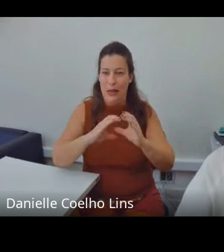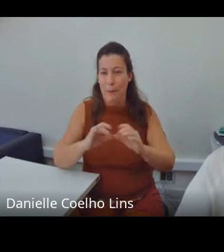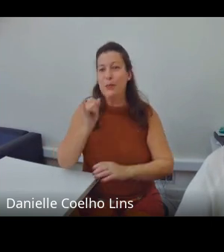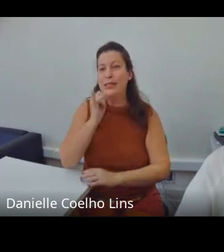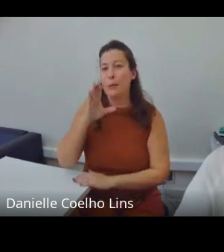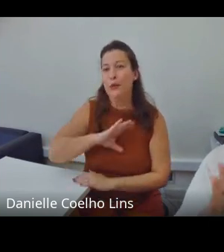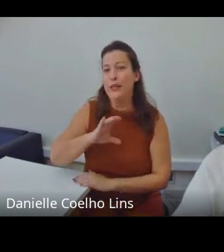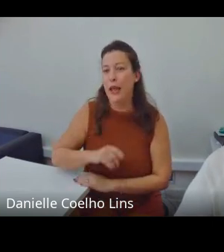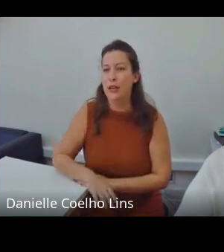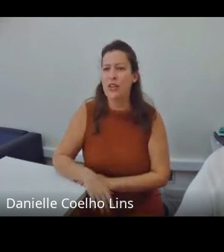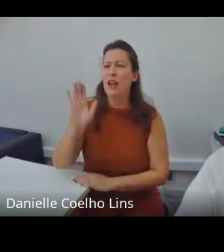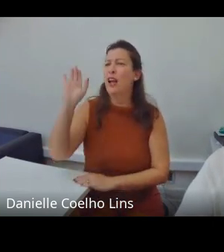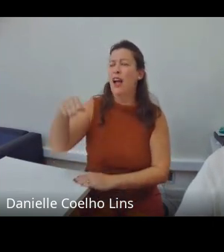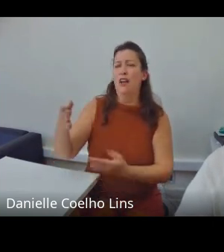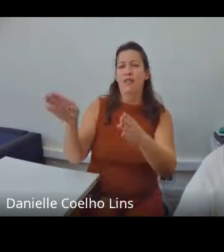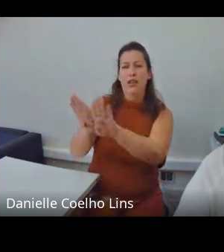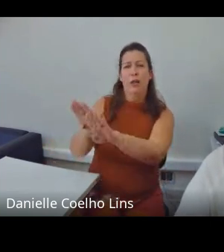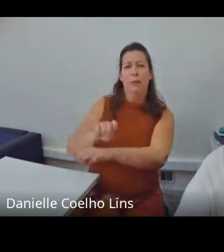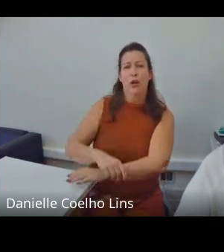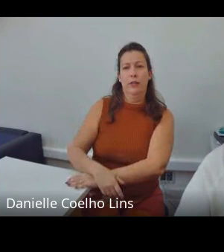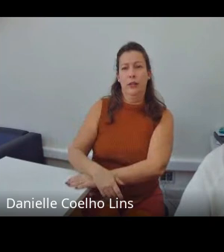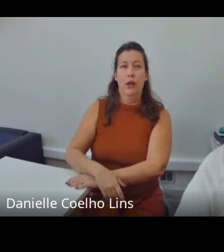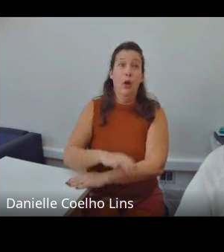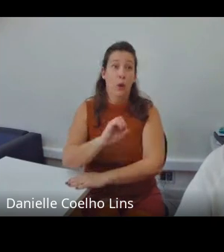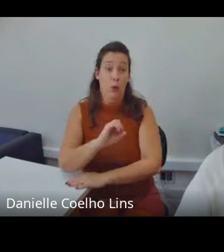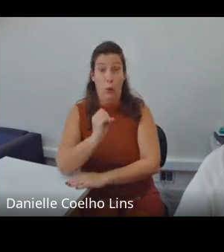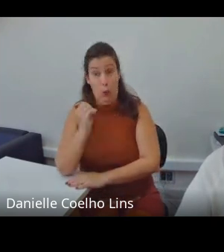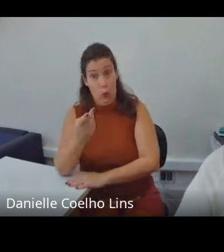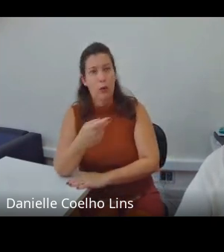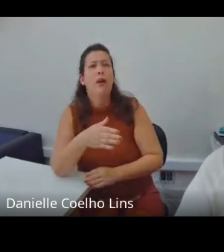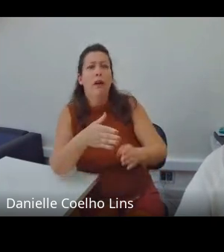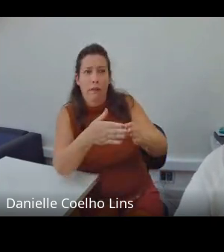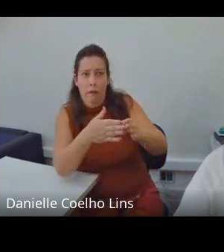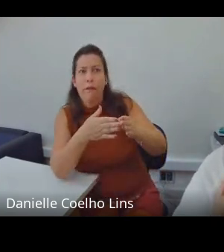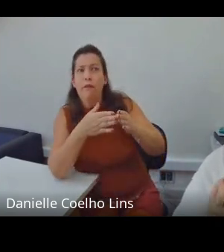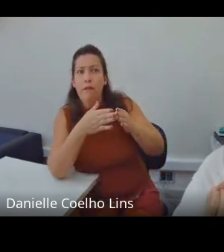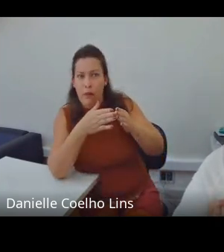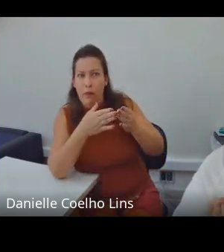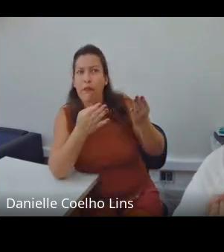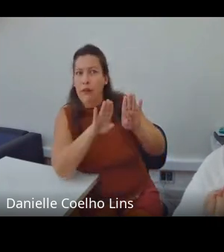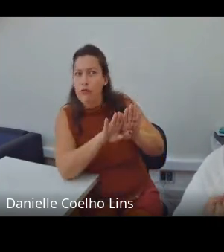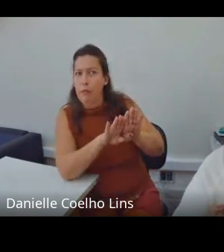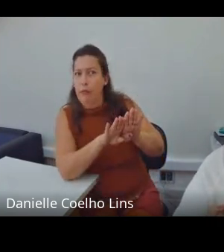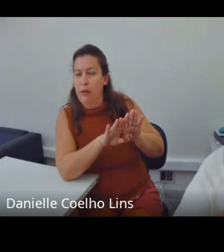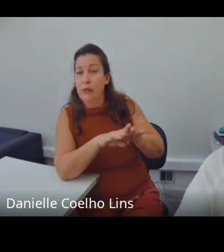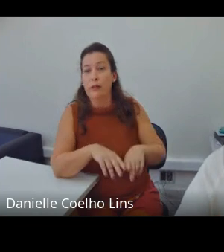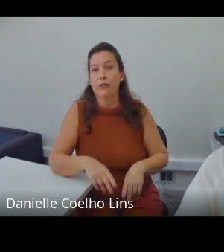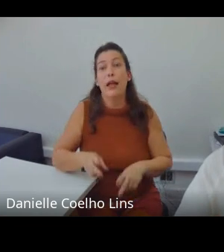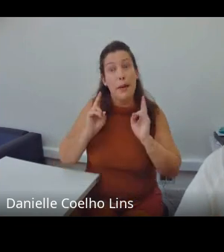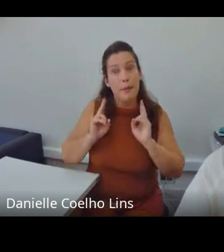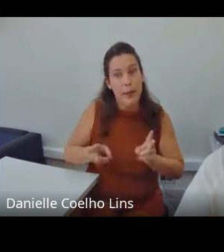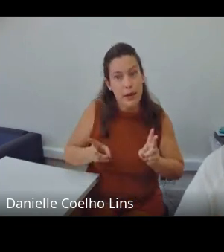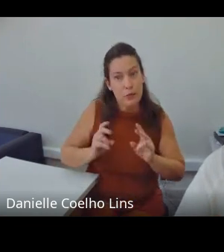eu digo, fecha a porta, e eu digo, fecha a porta para mim, por favor, eu estou comunicando a mesma mensagem